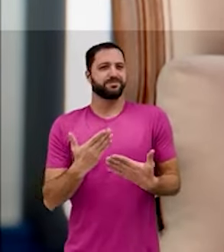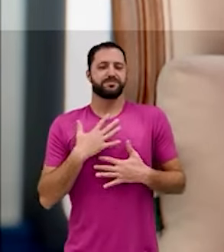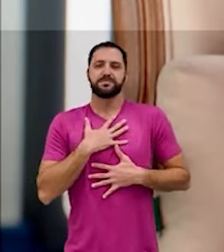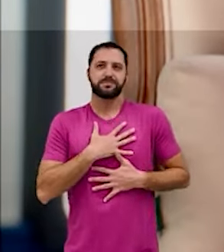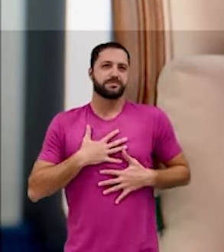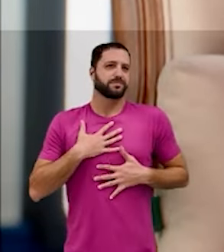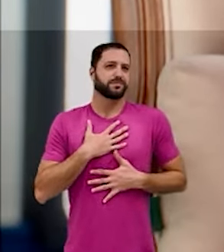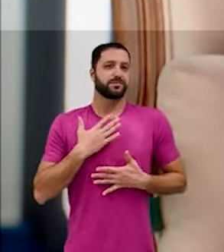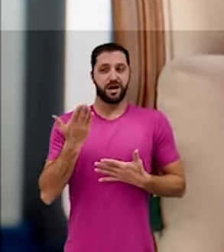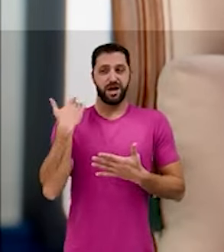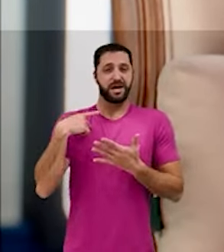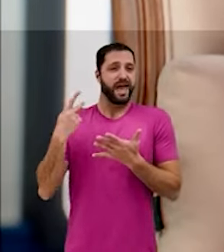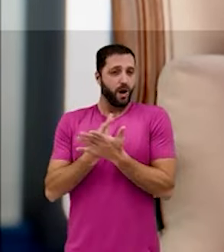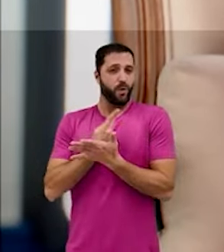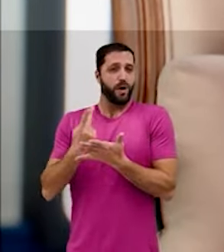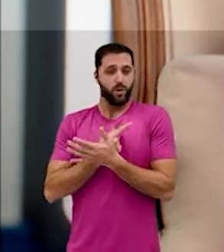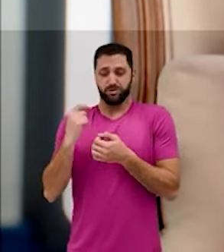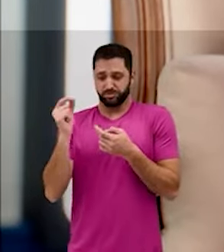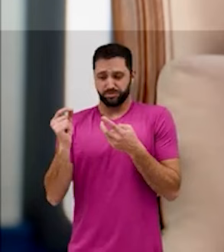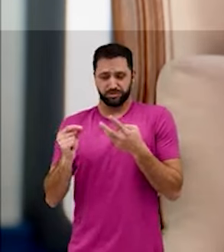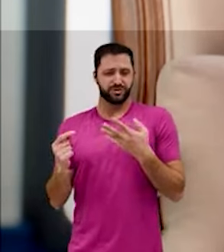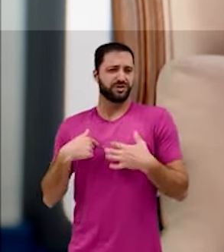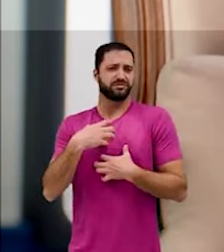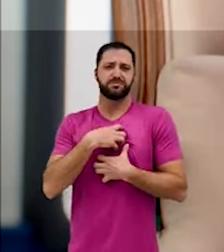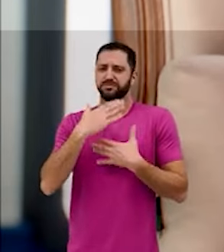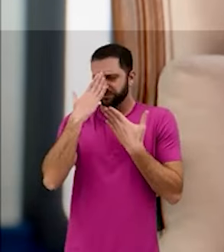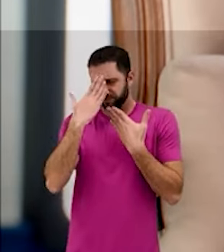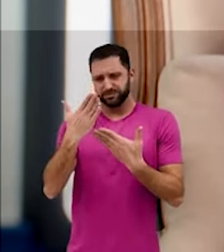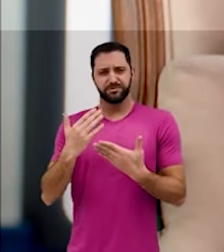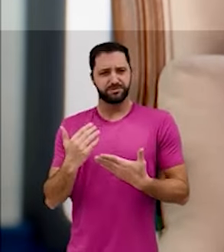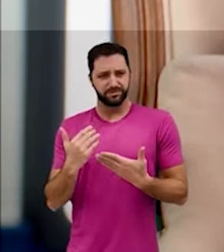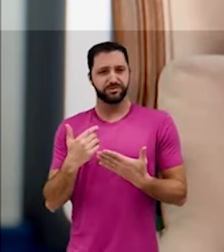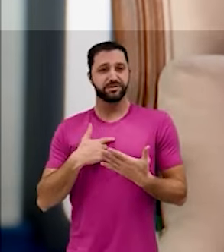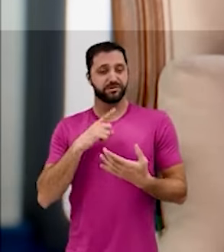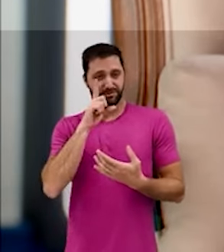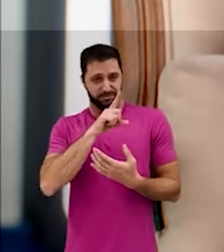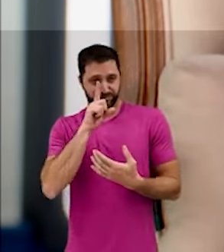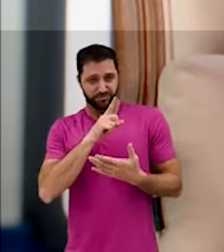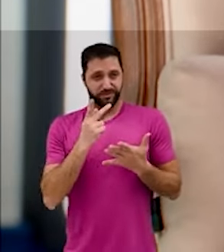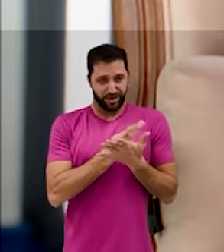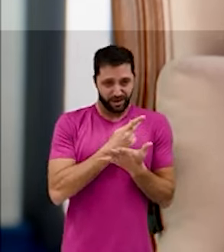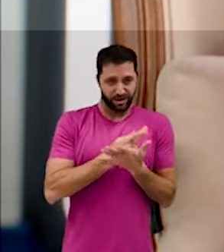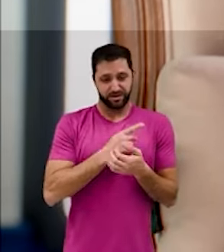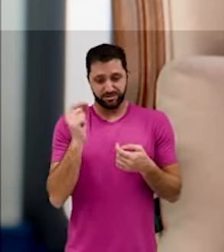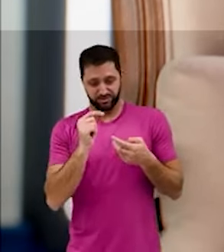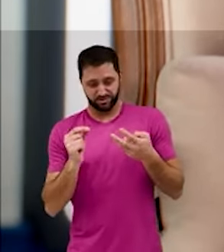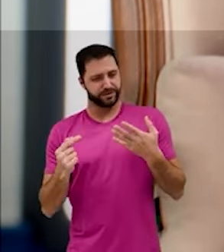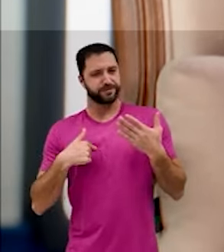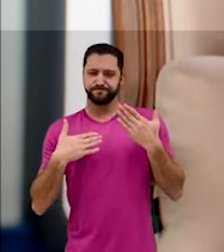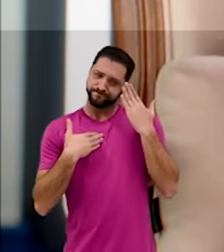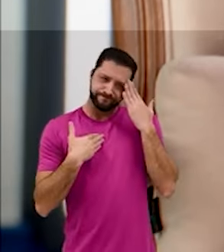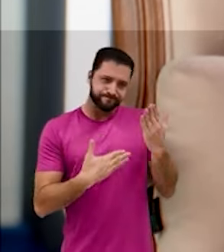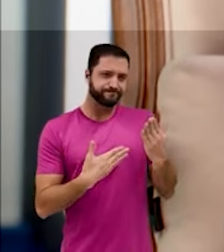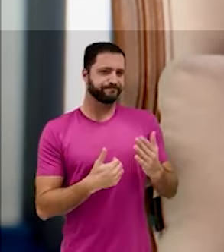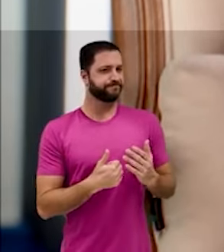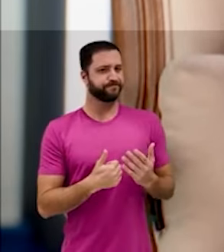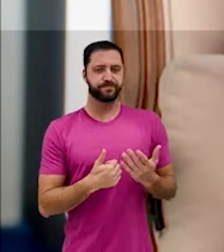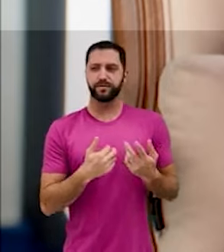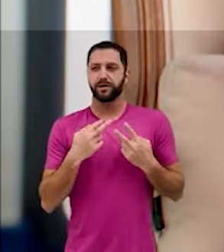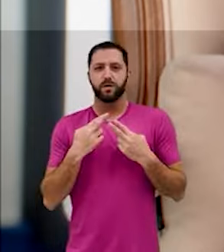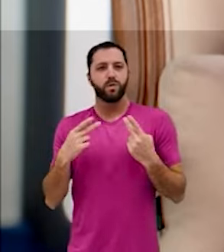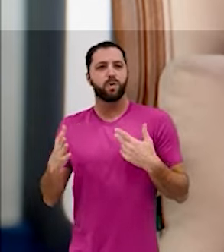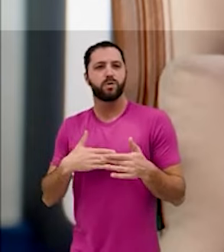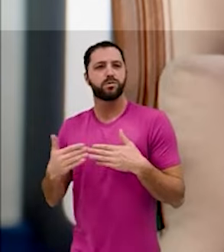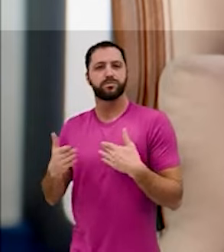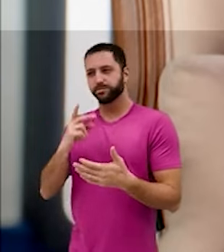grande, assim. Eu sou muito grata a todos os erros que eu já cometi, a todos os fracassos que eu já tive, a